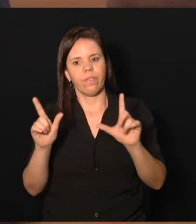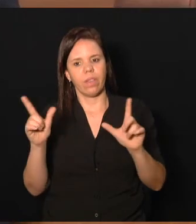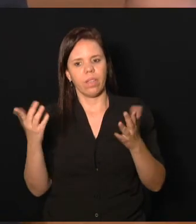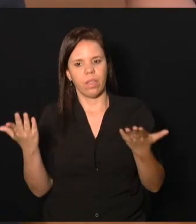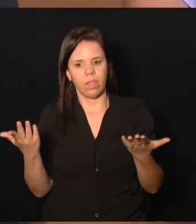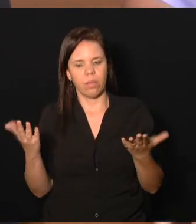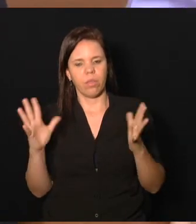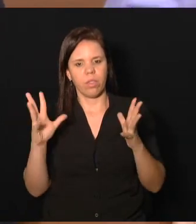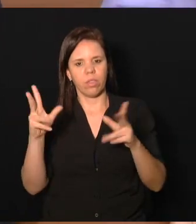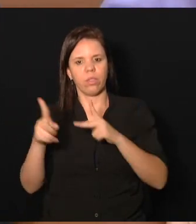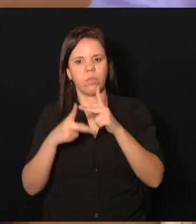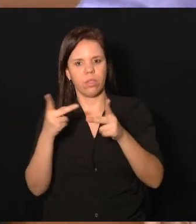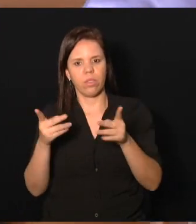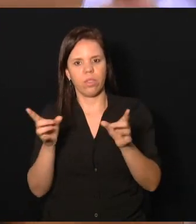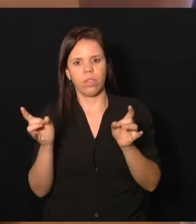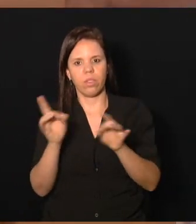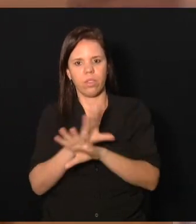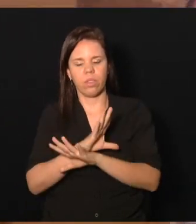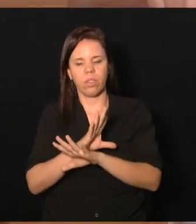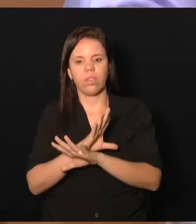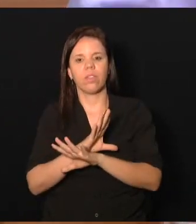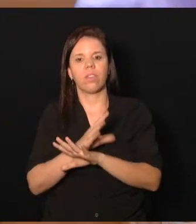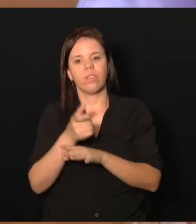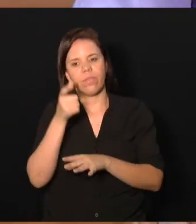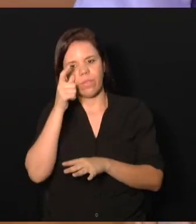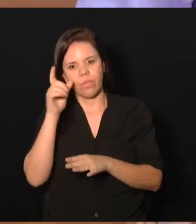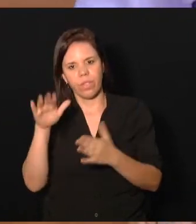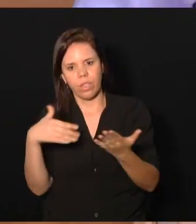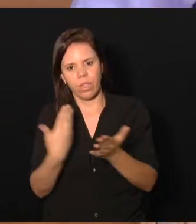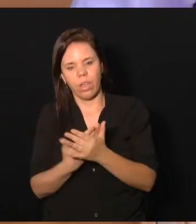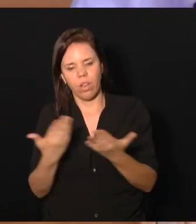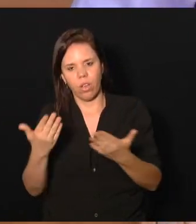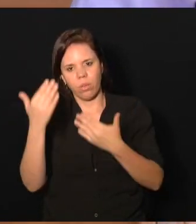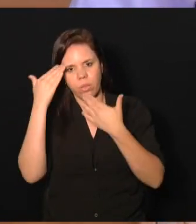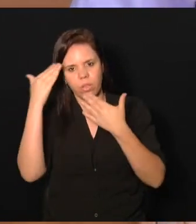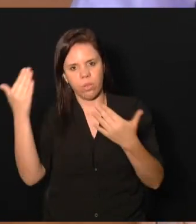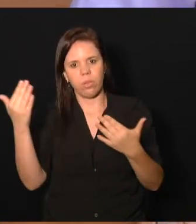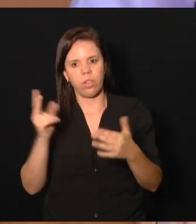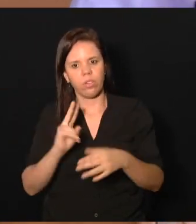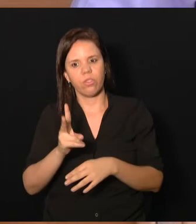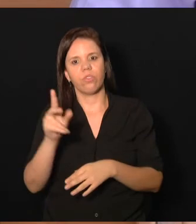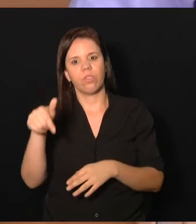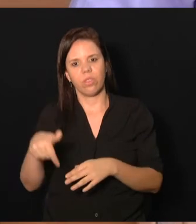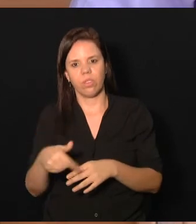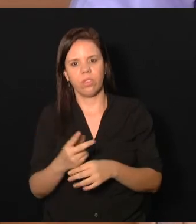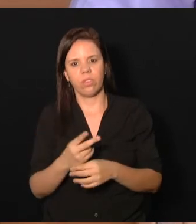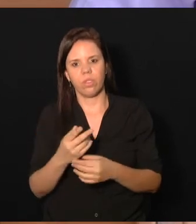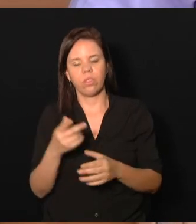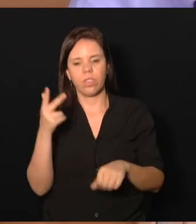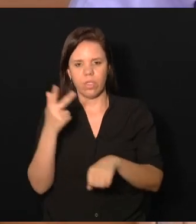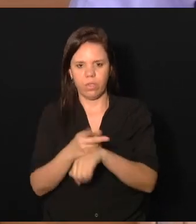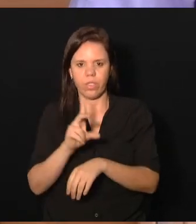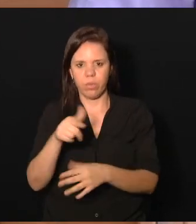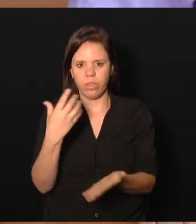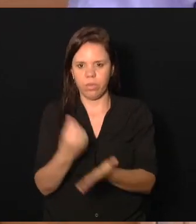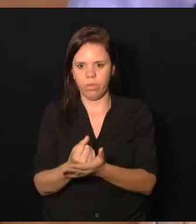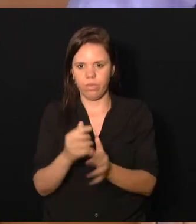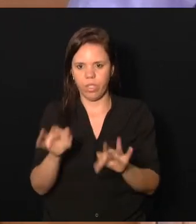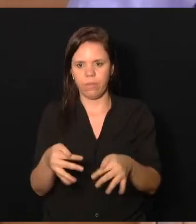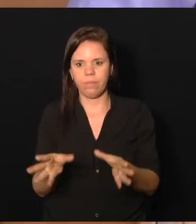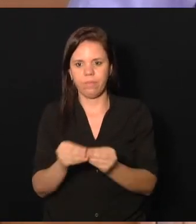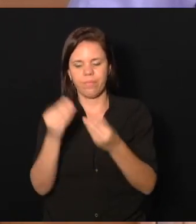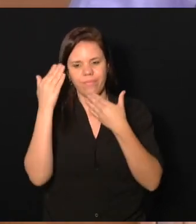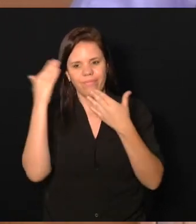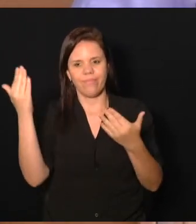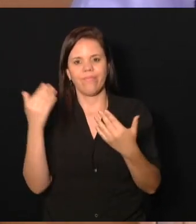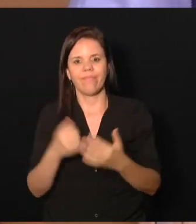que tem que sair do ar, todos que nos assistiram até agora, nosso muito obrigado, e nós continuaremos aqui, será gravado ao final.